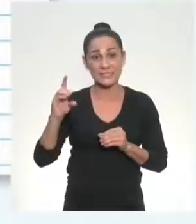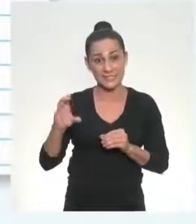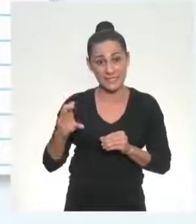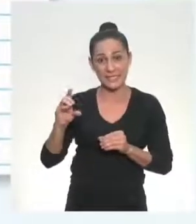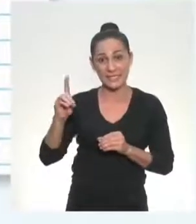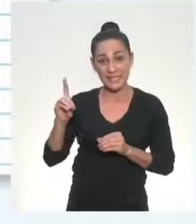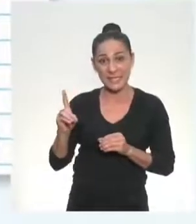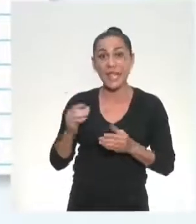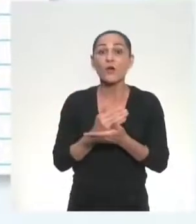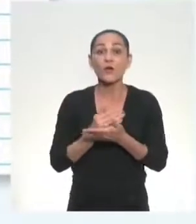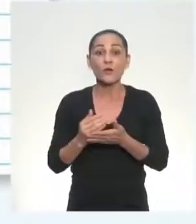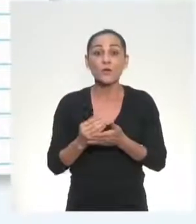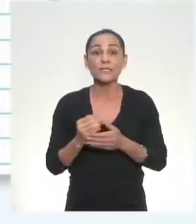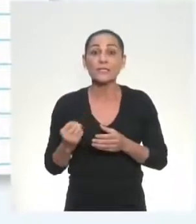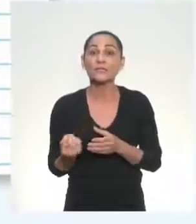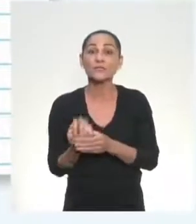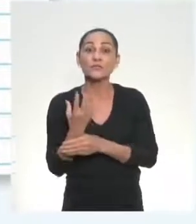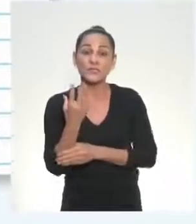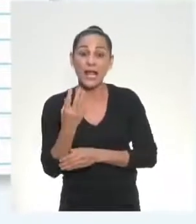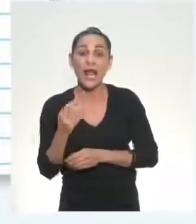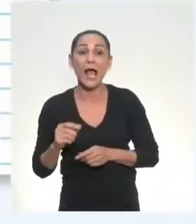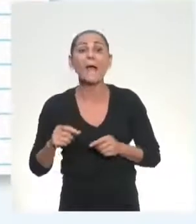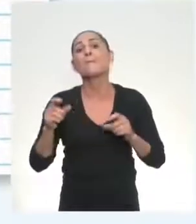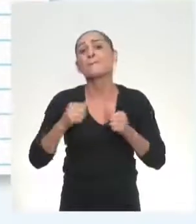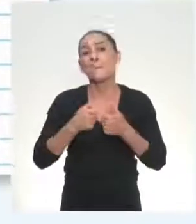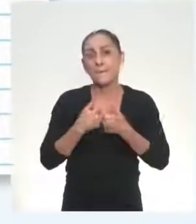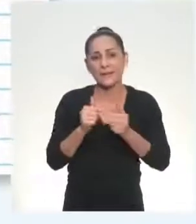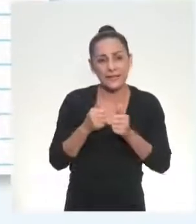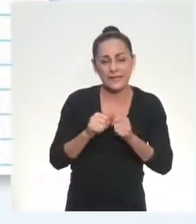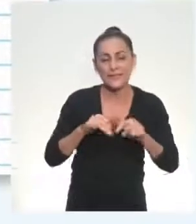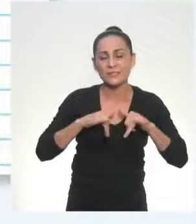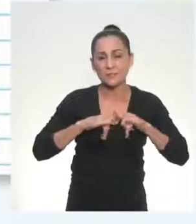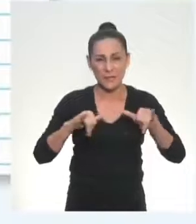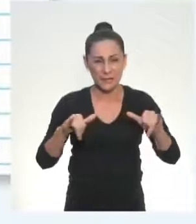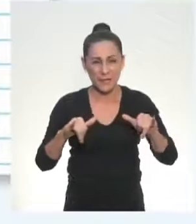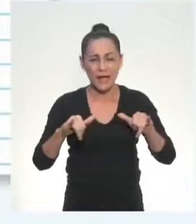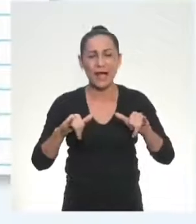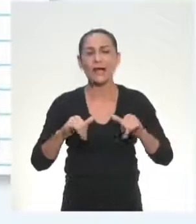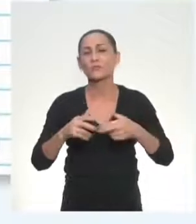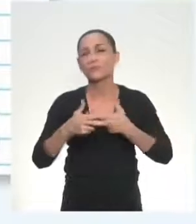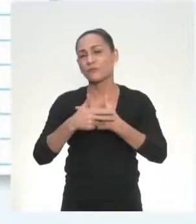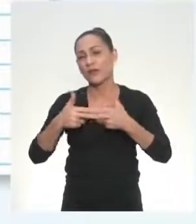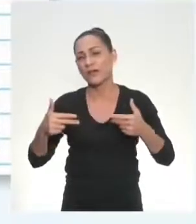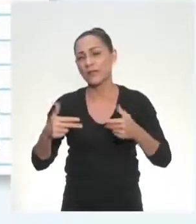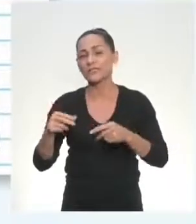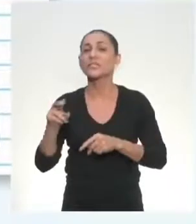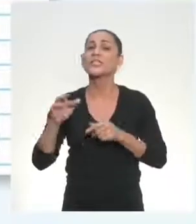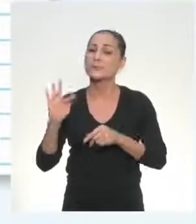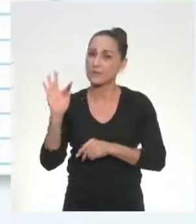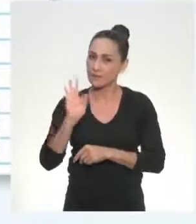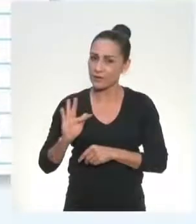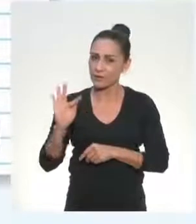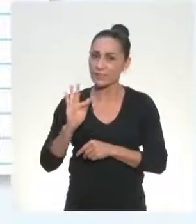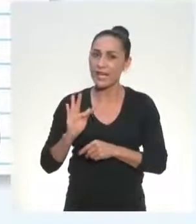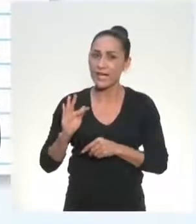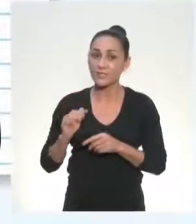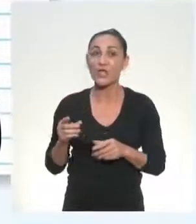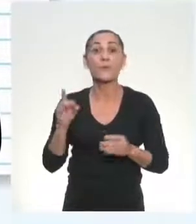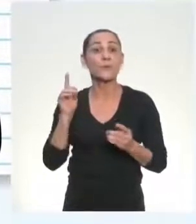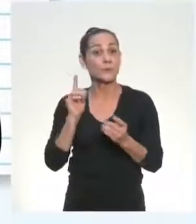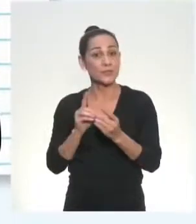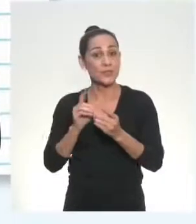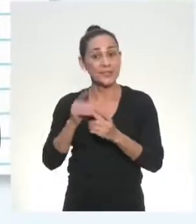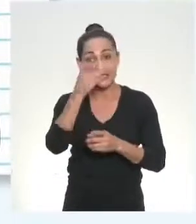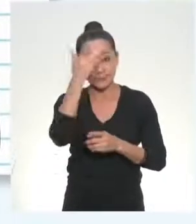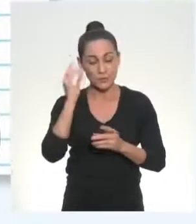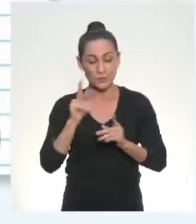D, começam a surgir padarias, consultórios médicos, supermercados e até mesmo universidades para atender a essa nova população.